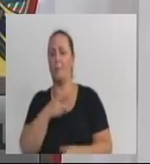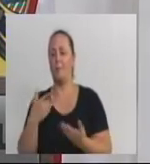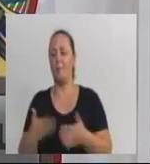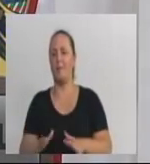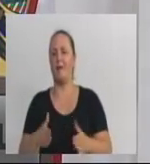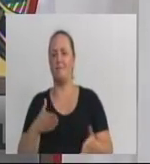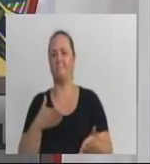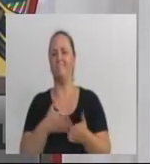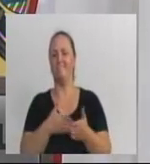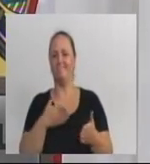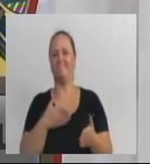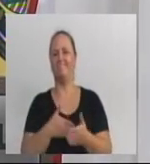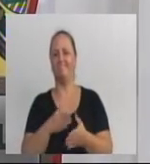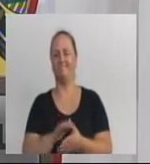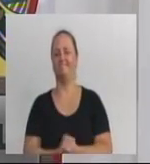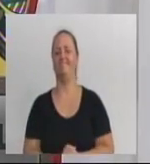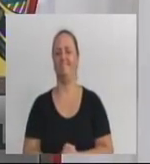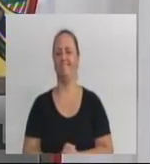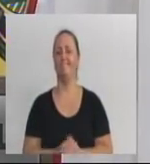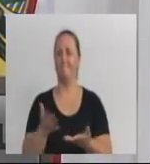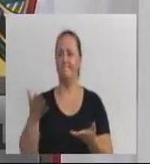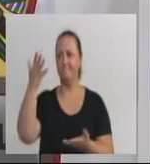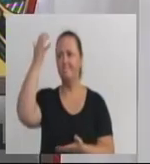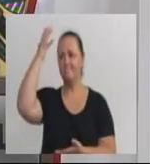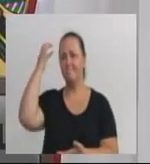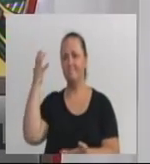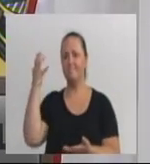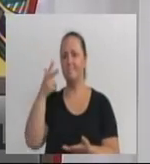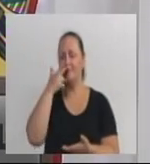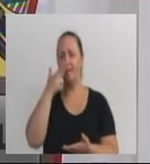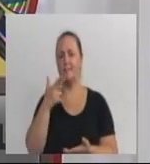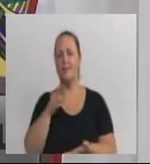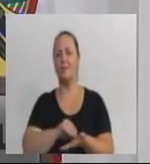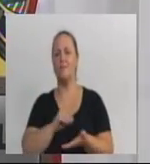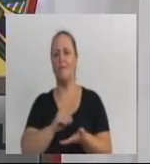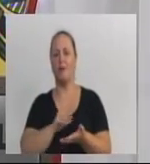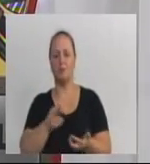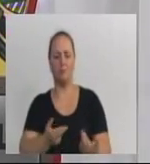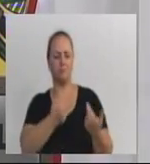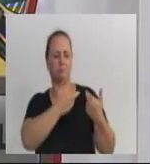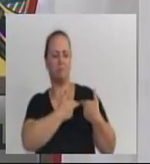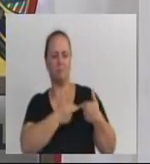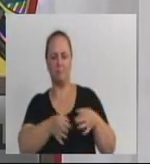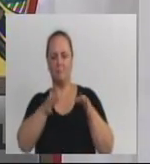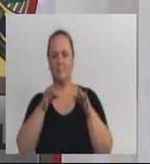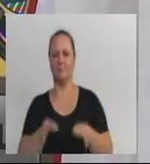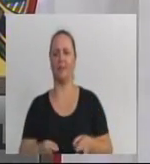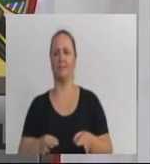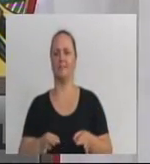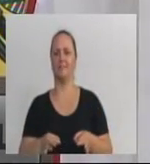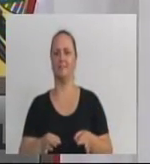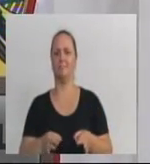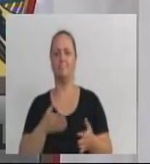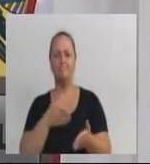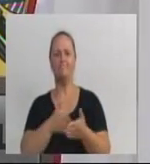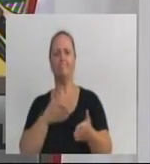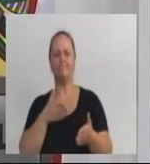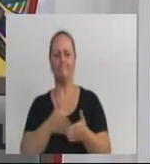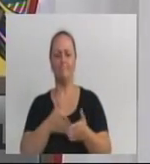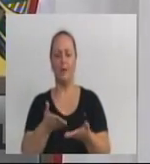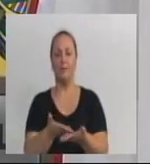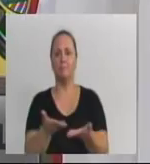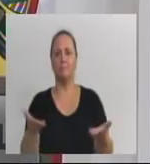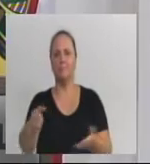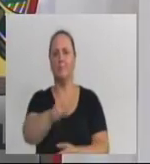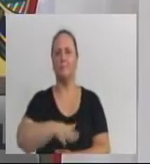o vereador Ivanatis de cumprir com a sua função e impede a sociedade de saber realmente e ter a transparência com